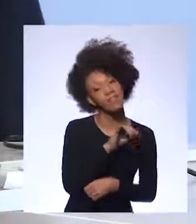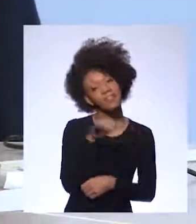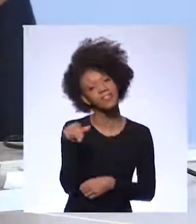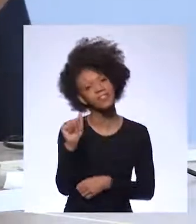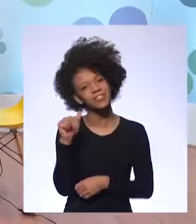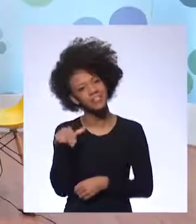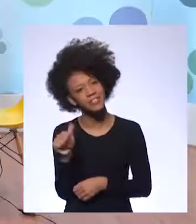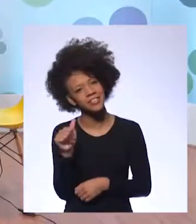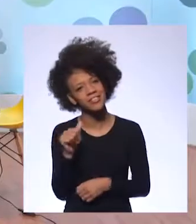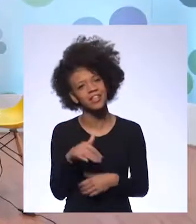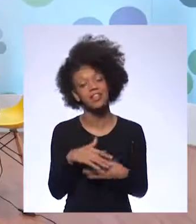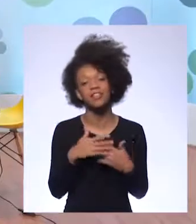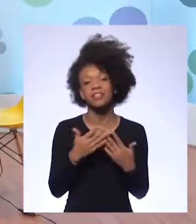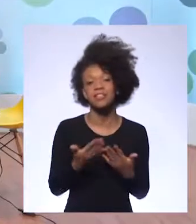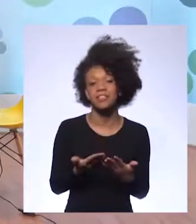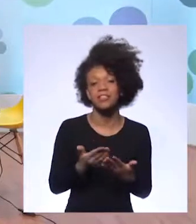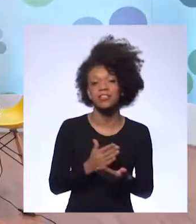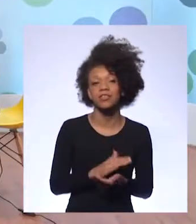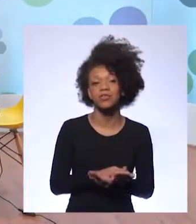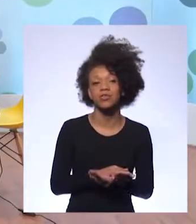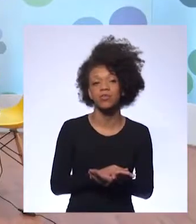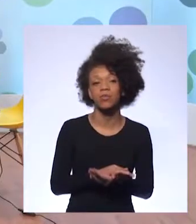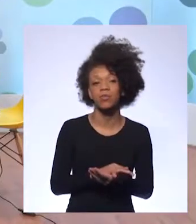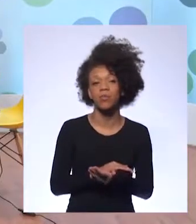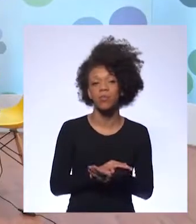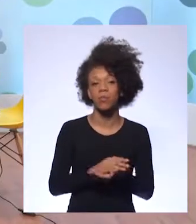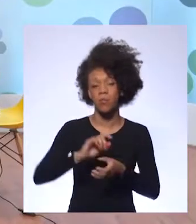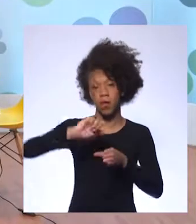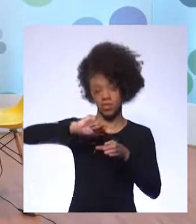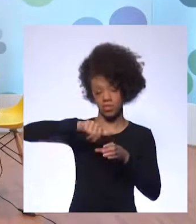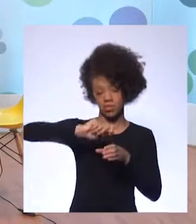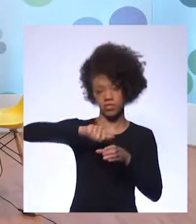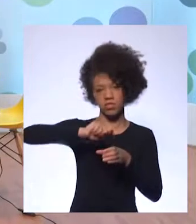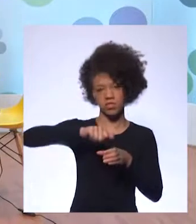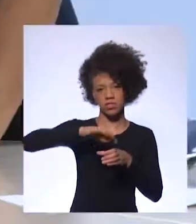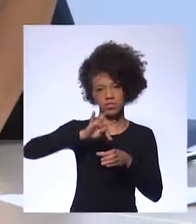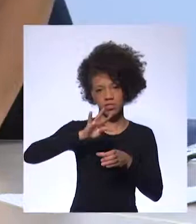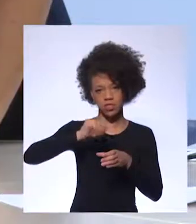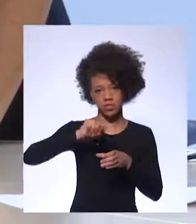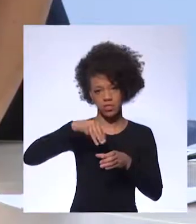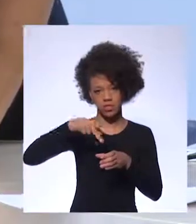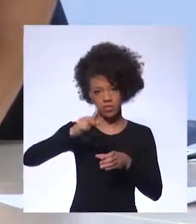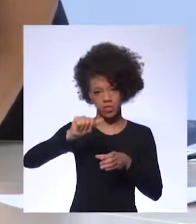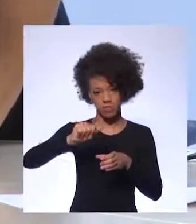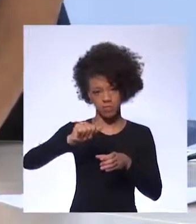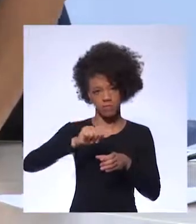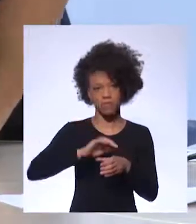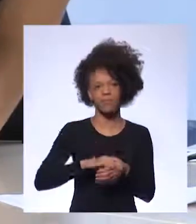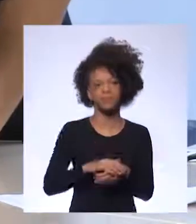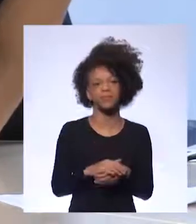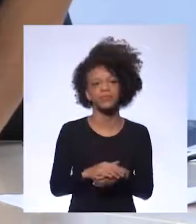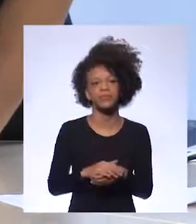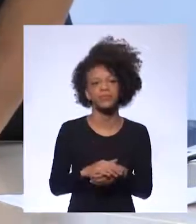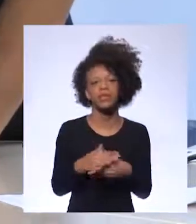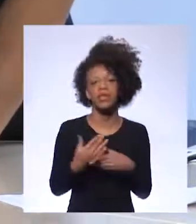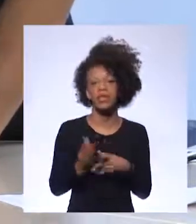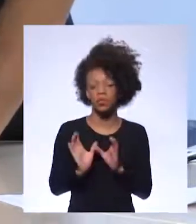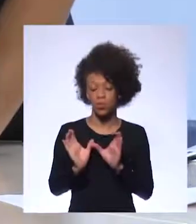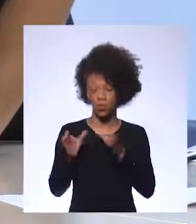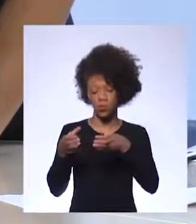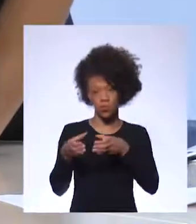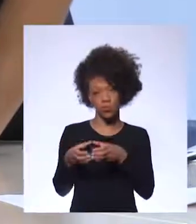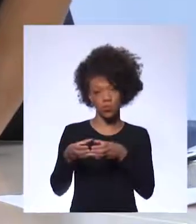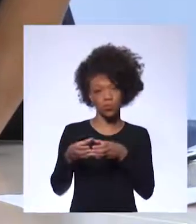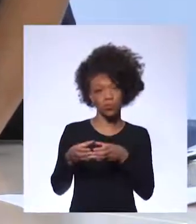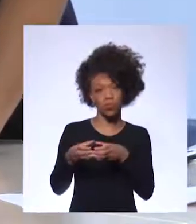Janaína tanto não peguei uma tampinha furei com prego e o nosso me mundo tem